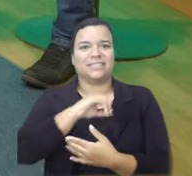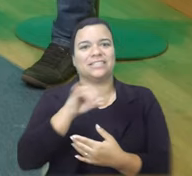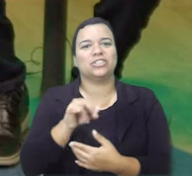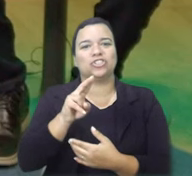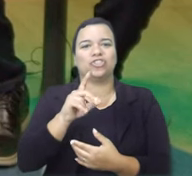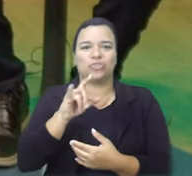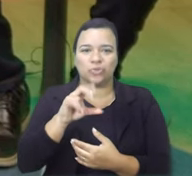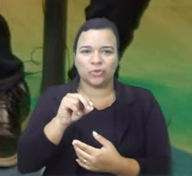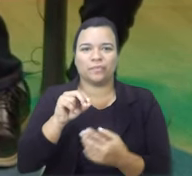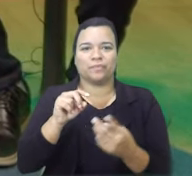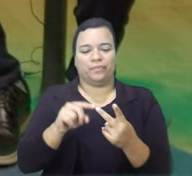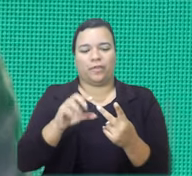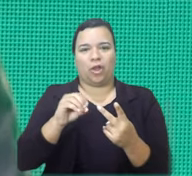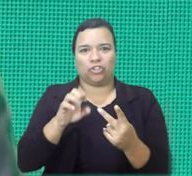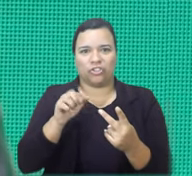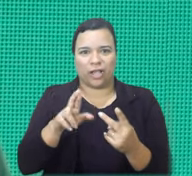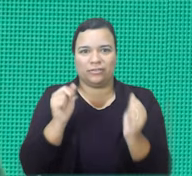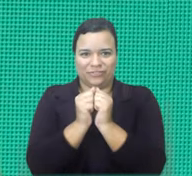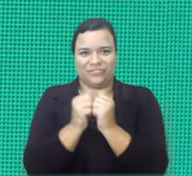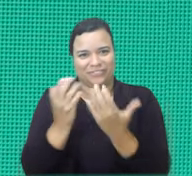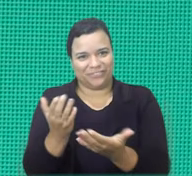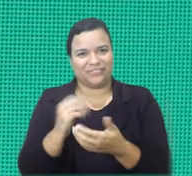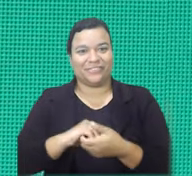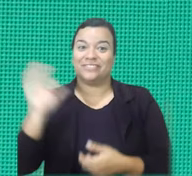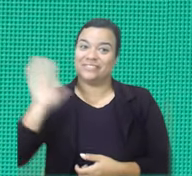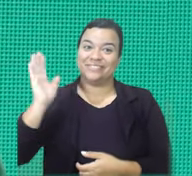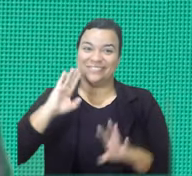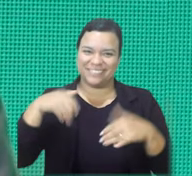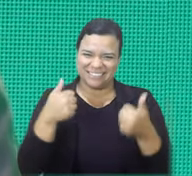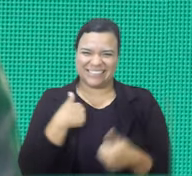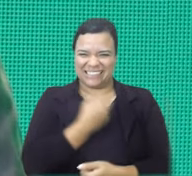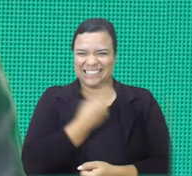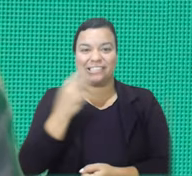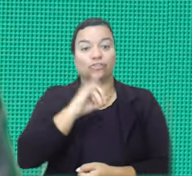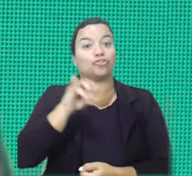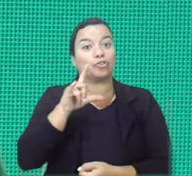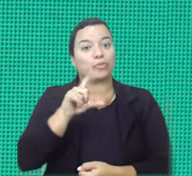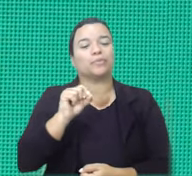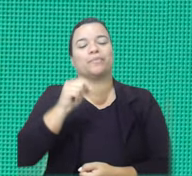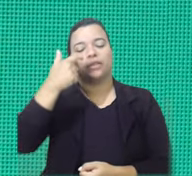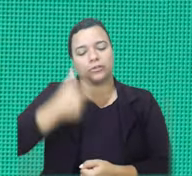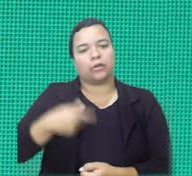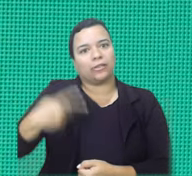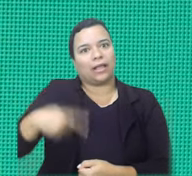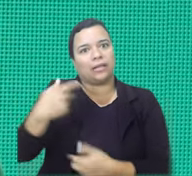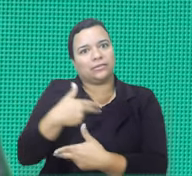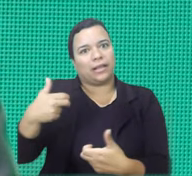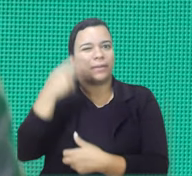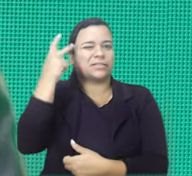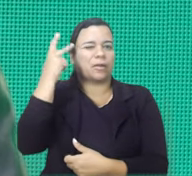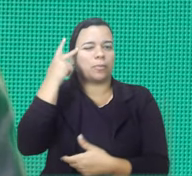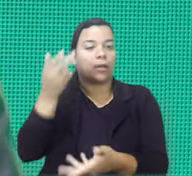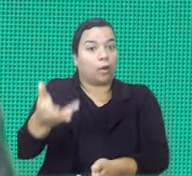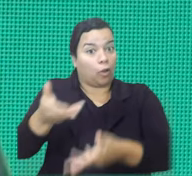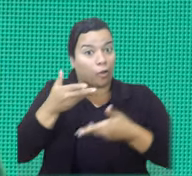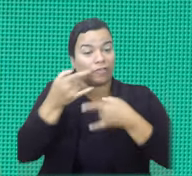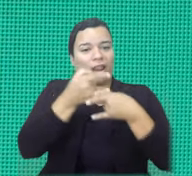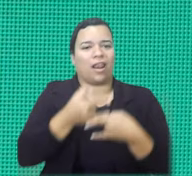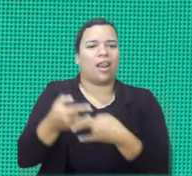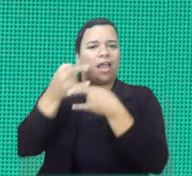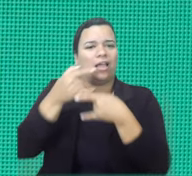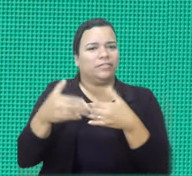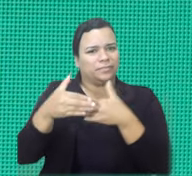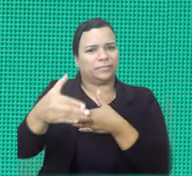Oscar Olá então meu nome é Júlio sou aqui do crai São Paulo e convido vocês para participarem aí da Live que vai ter de